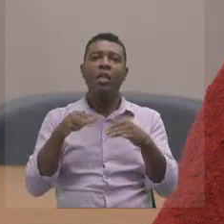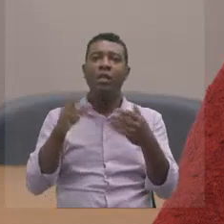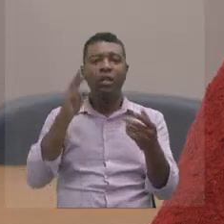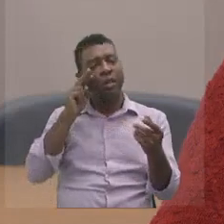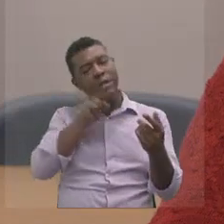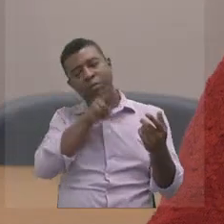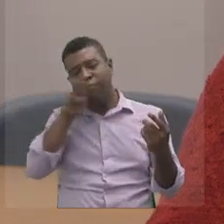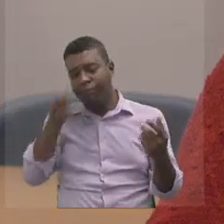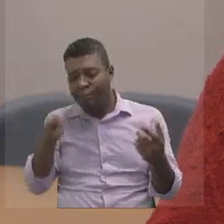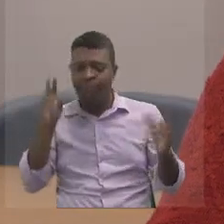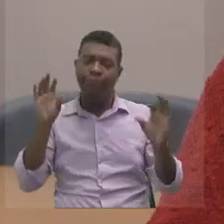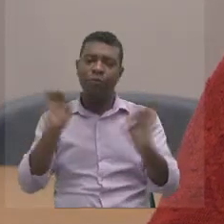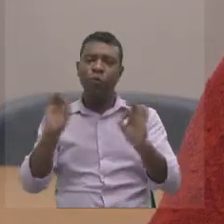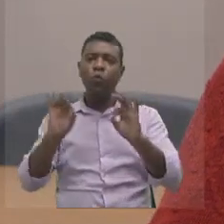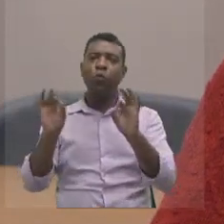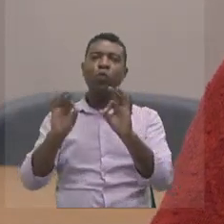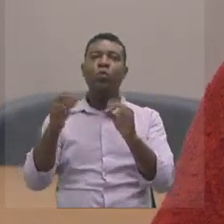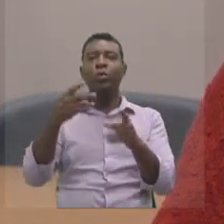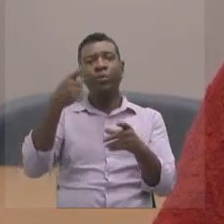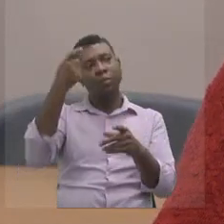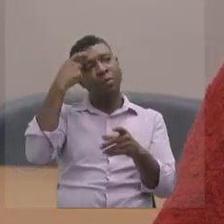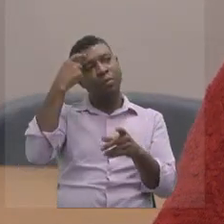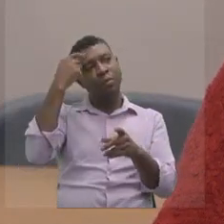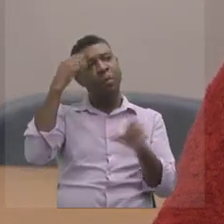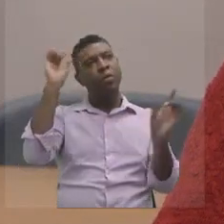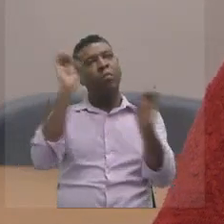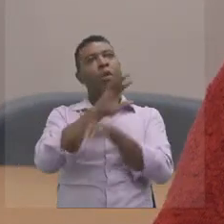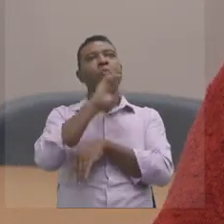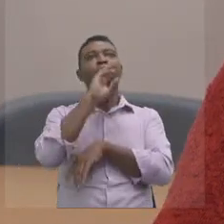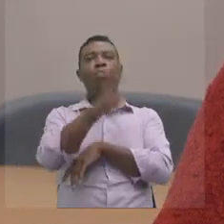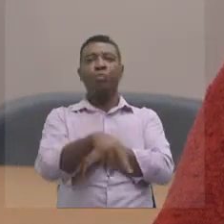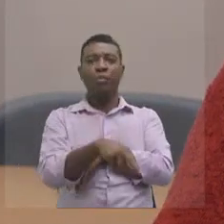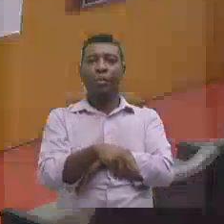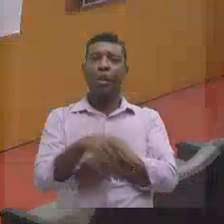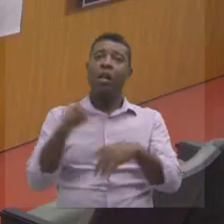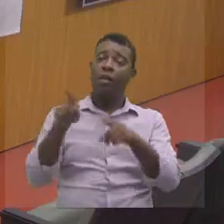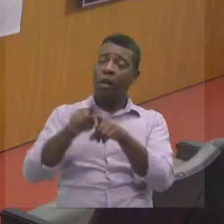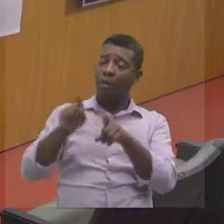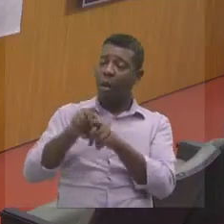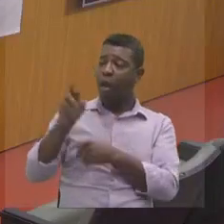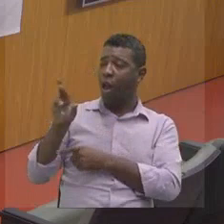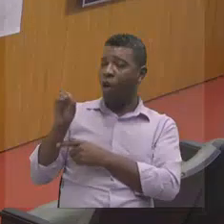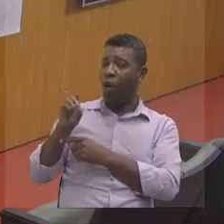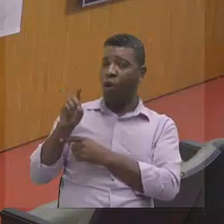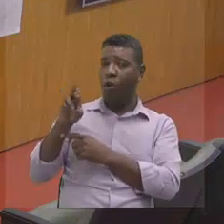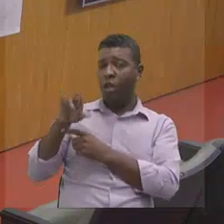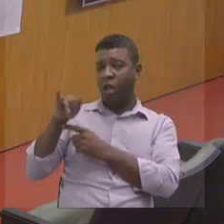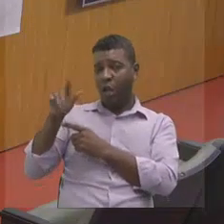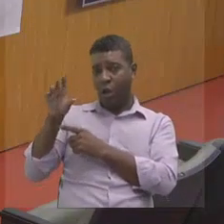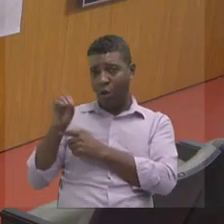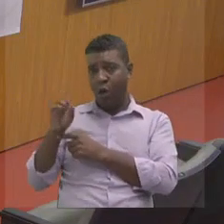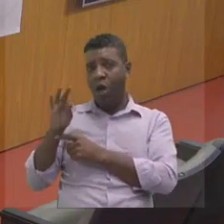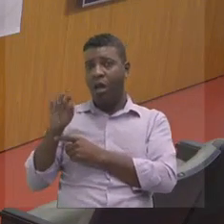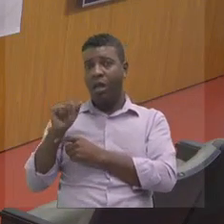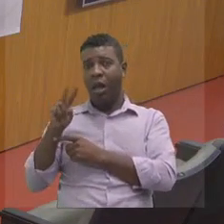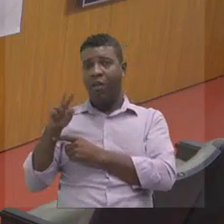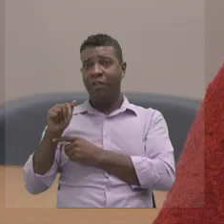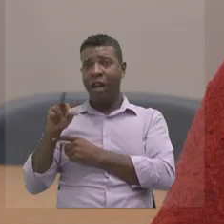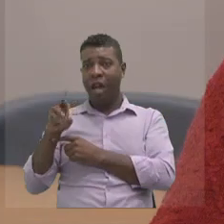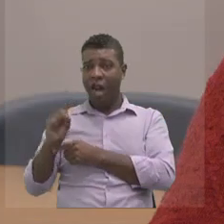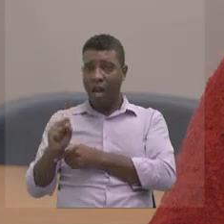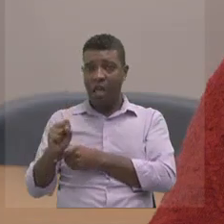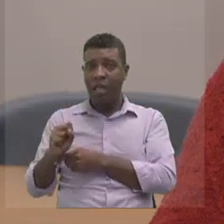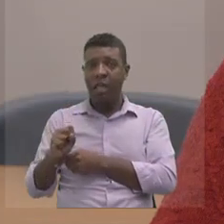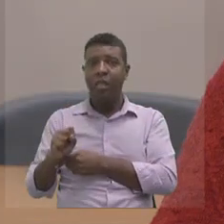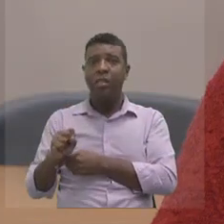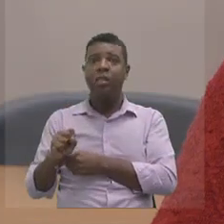secretário quer também cumprimentar o Rodrigo Tavares que muito bem conduz lá o Dr mas como Norte